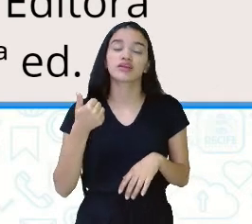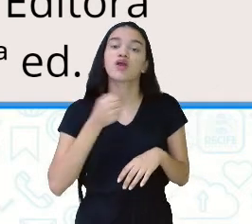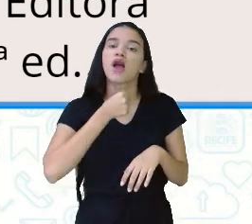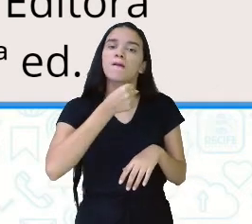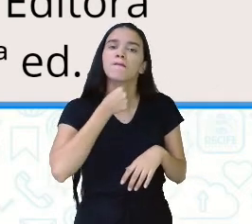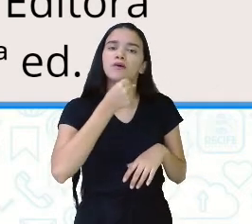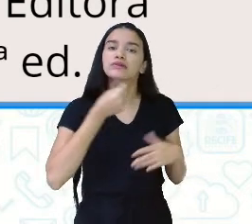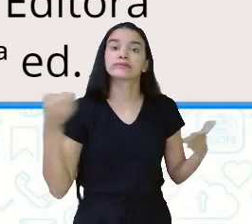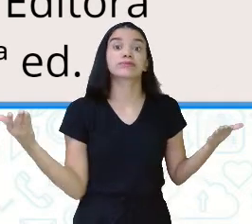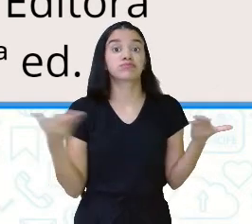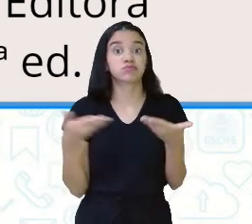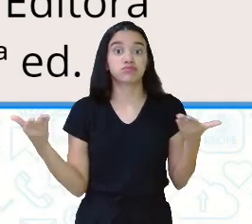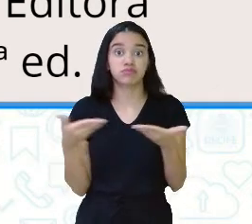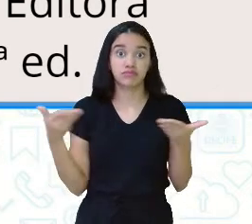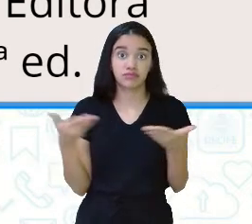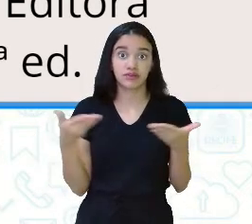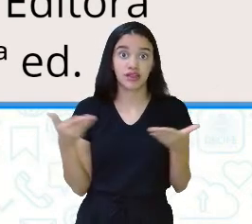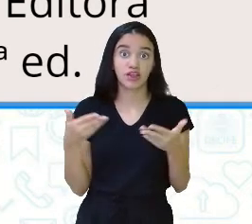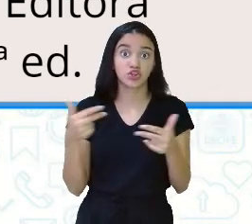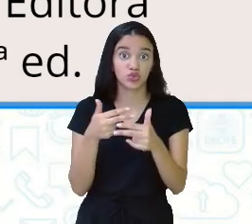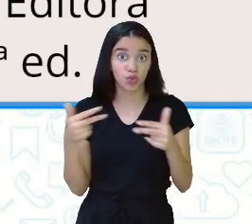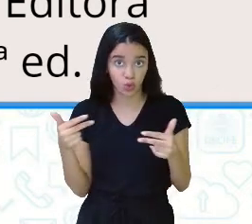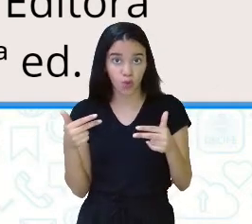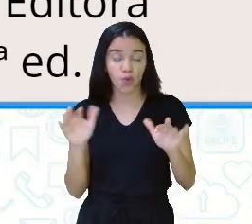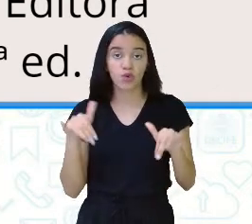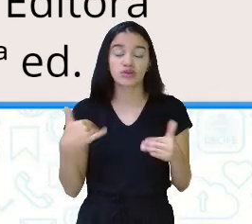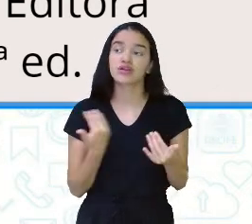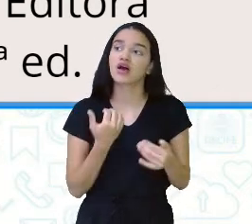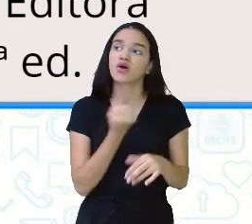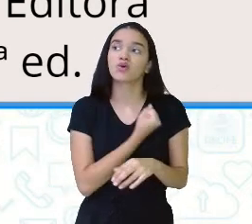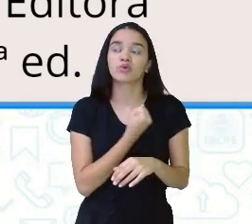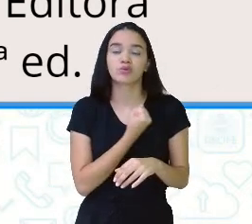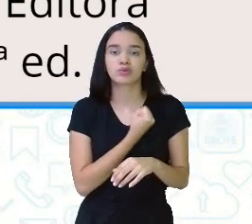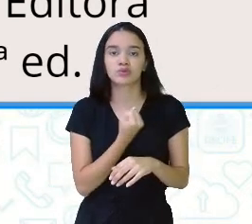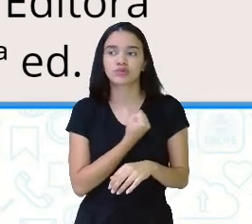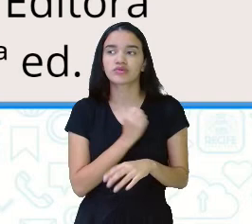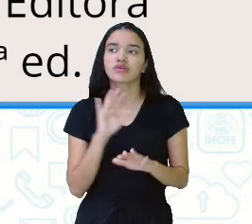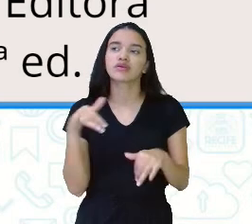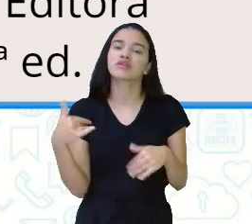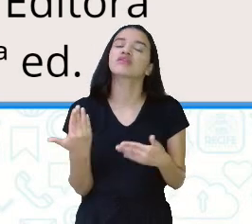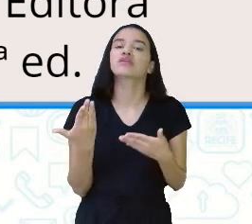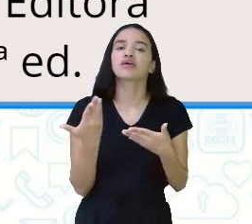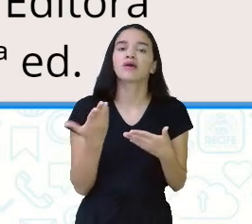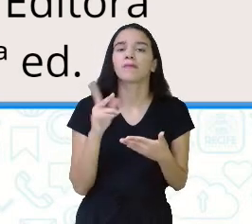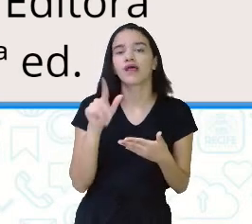viu? Está falando de coisas, porque esse é o último número dessa revista, e aí ele está